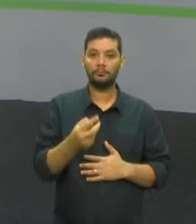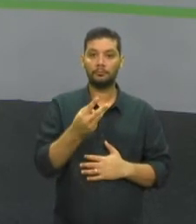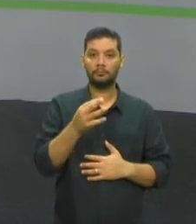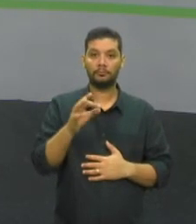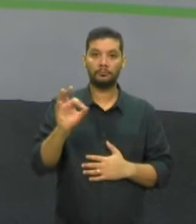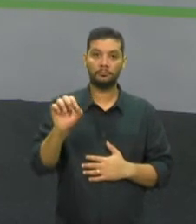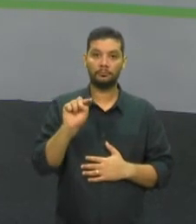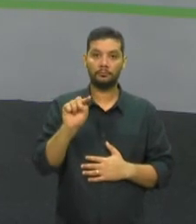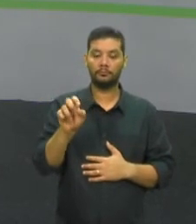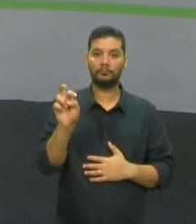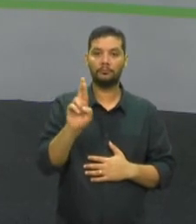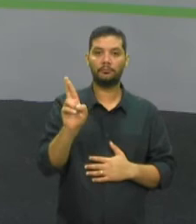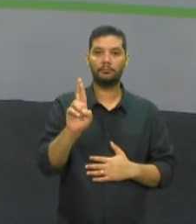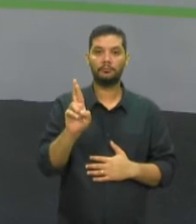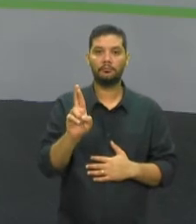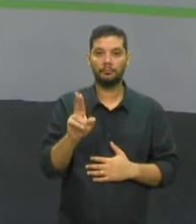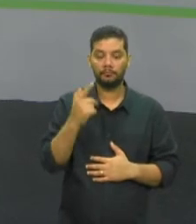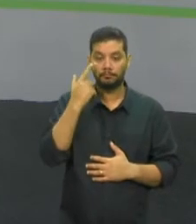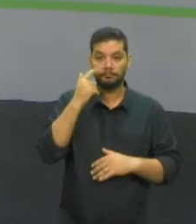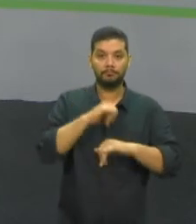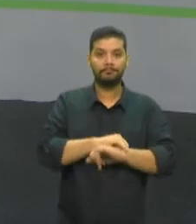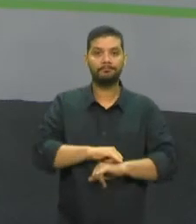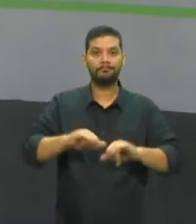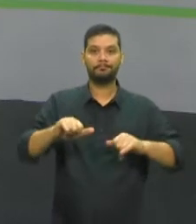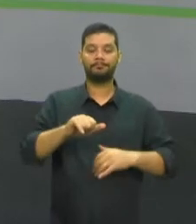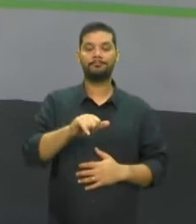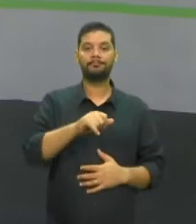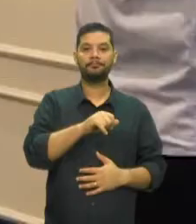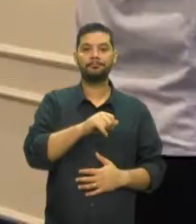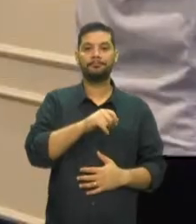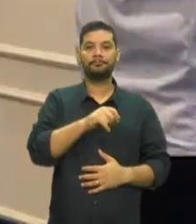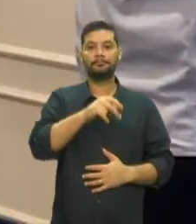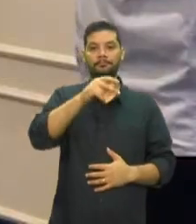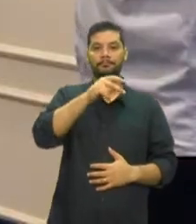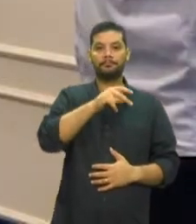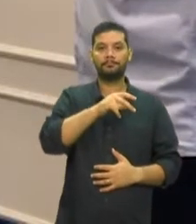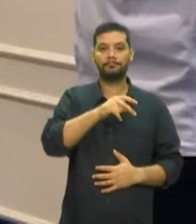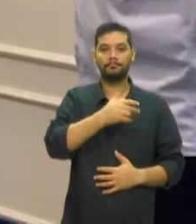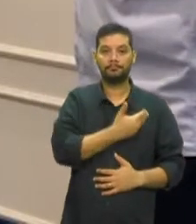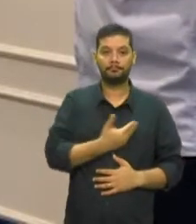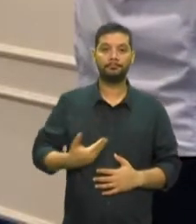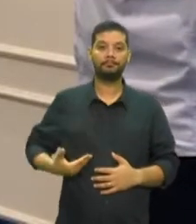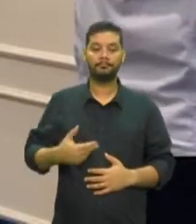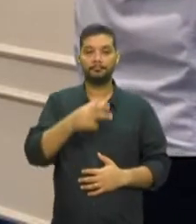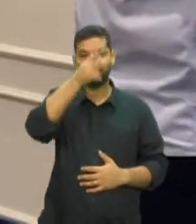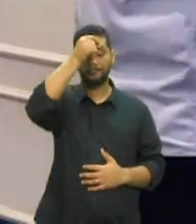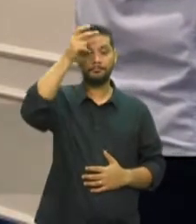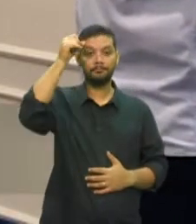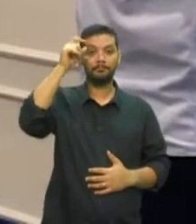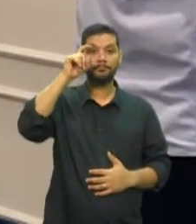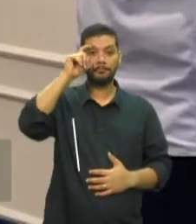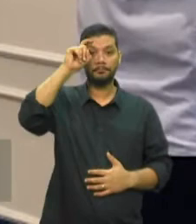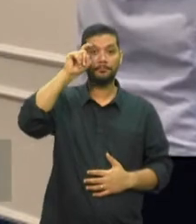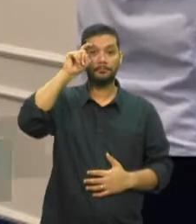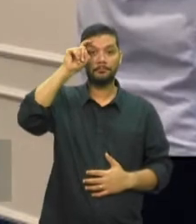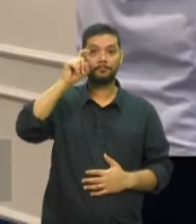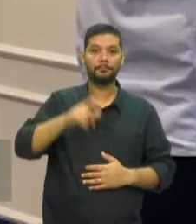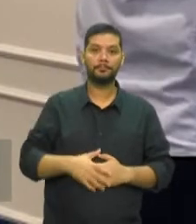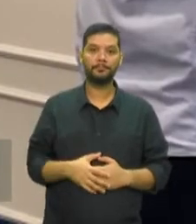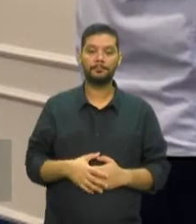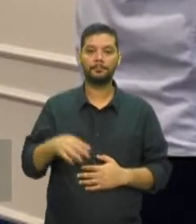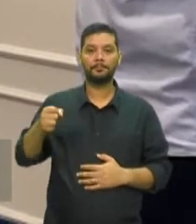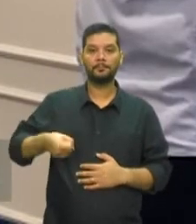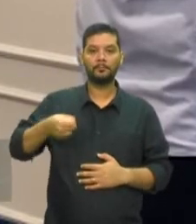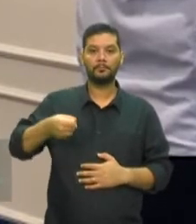R$ 6.300.000. Confira agora o anúncio feito pelo prefeito José Sarto. São várias categorias. Nós vamos ter bolsas do valor